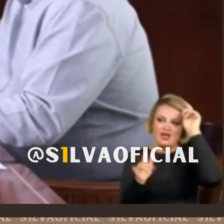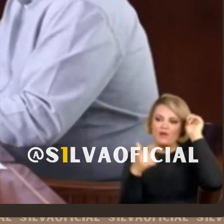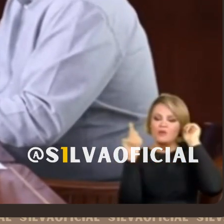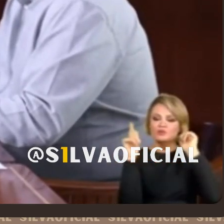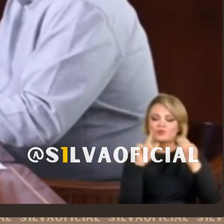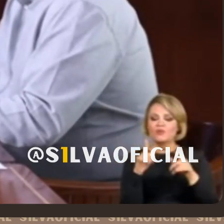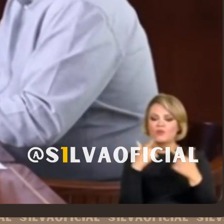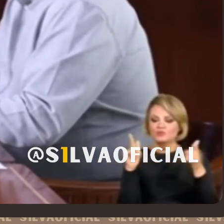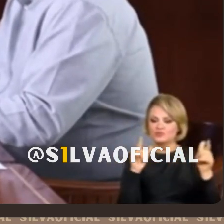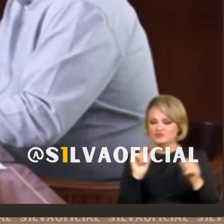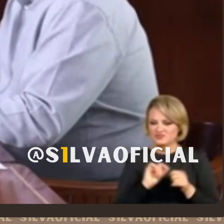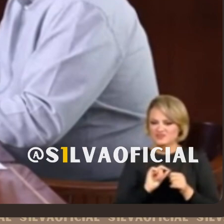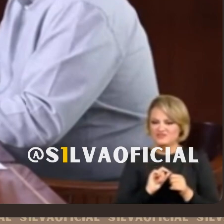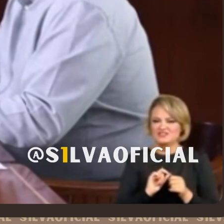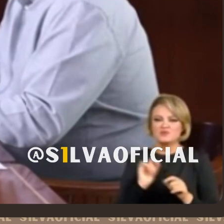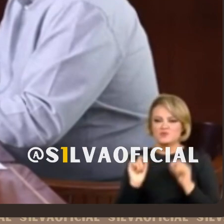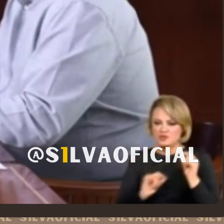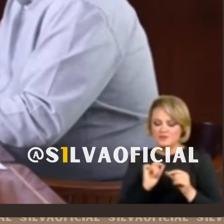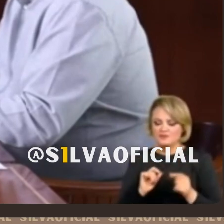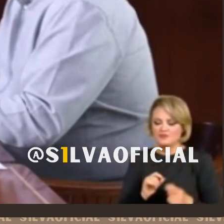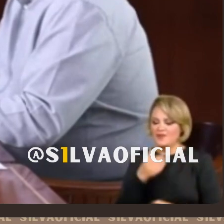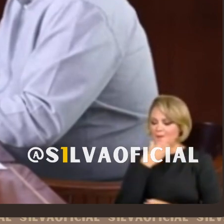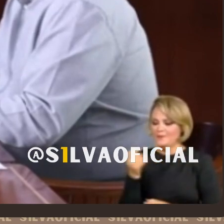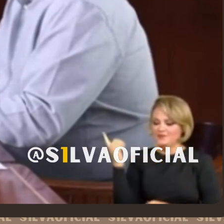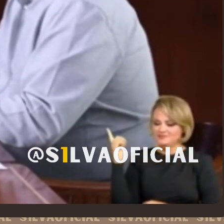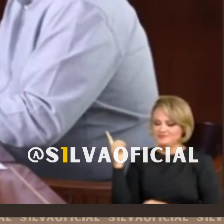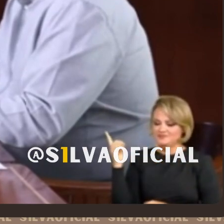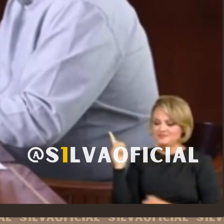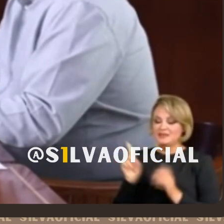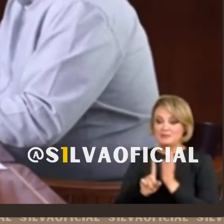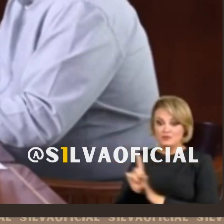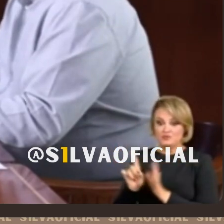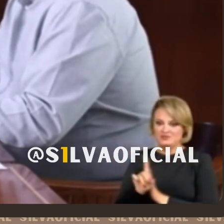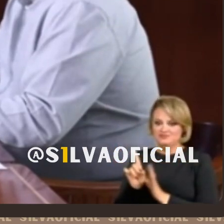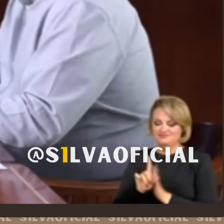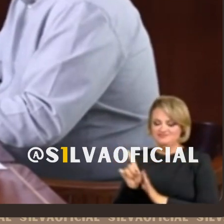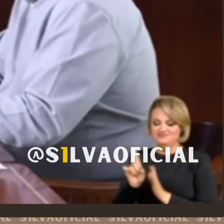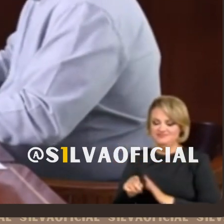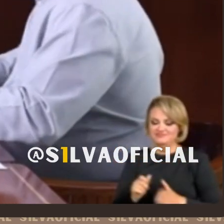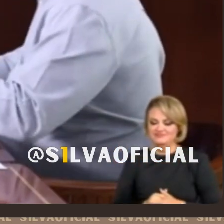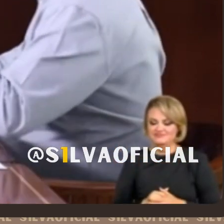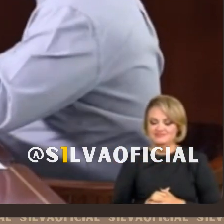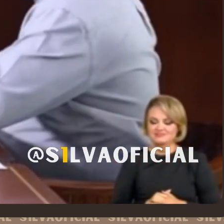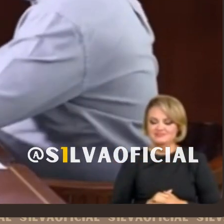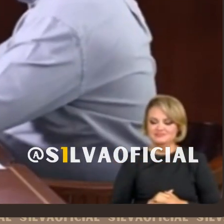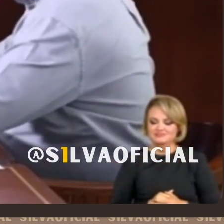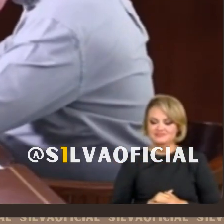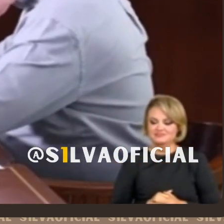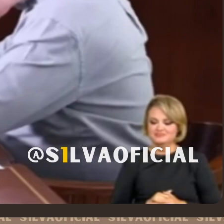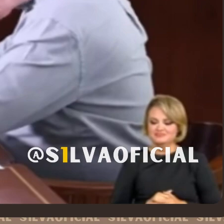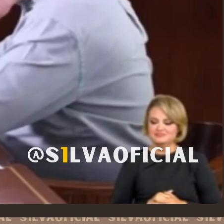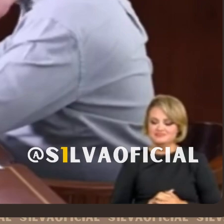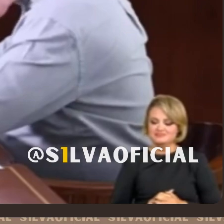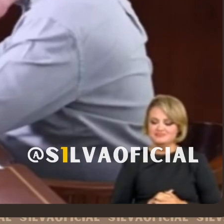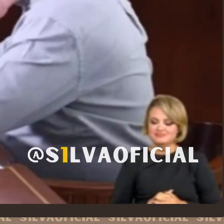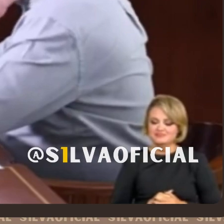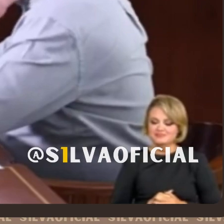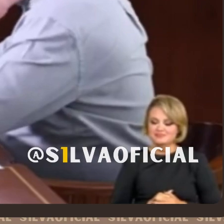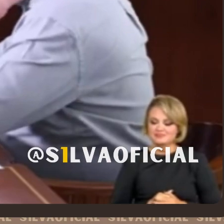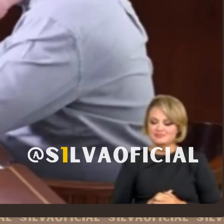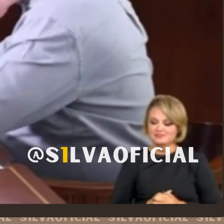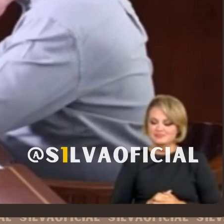de uma pessoa aqui que a gente, naquele quadro da gente, o povo quer saber, a gente vai mostrar para o senhor agora na tela uma perguntinha.